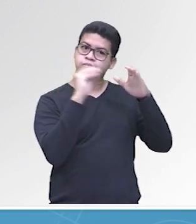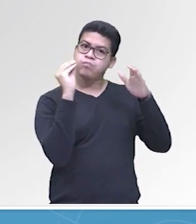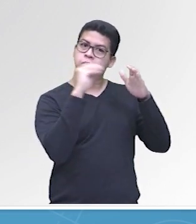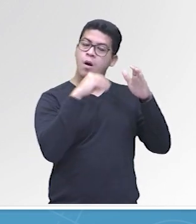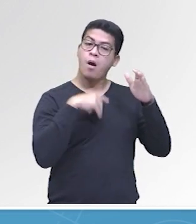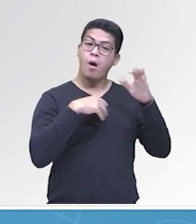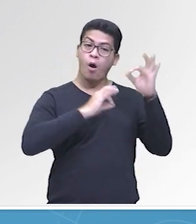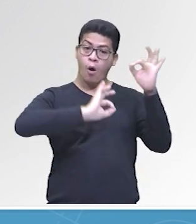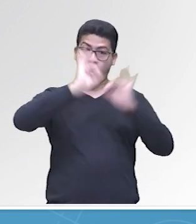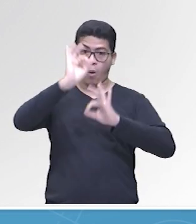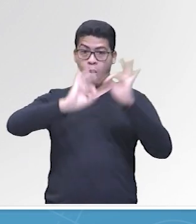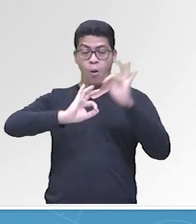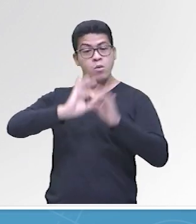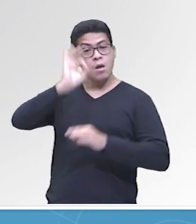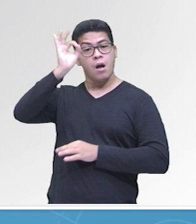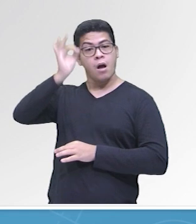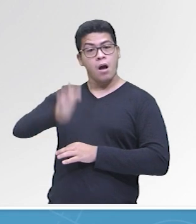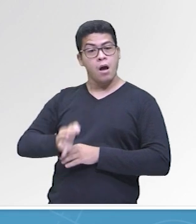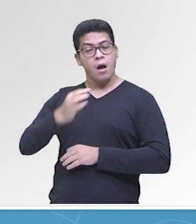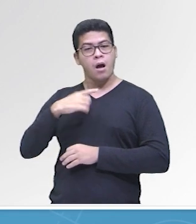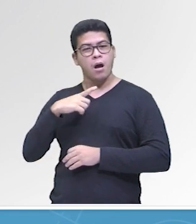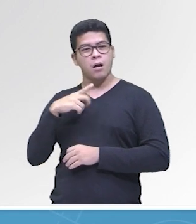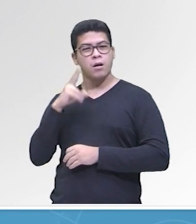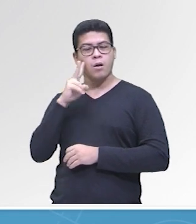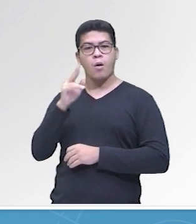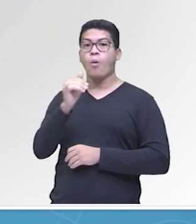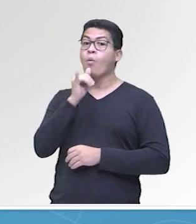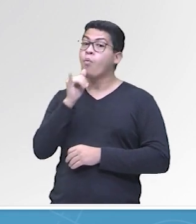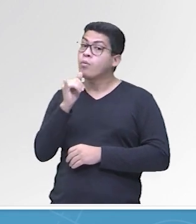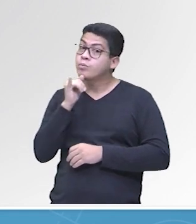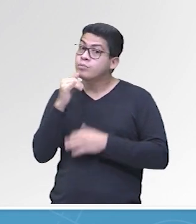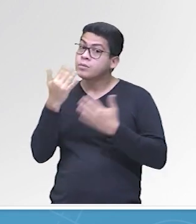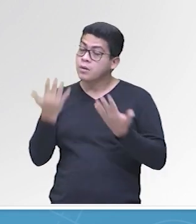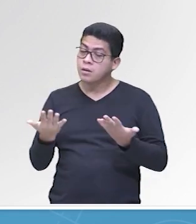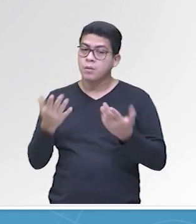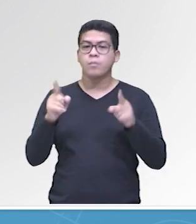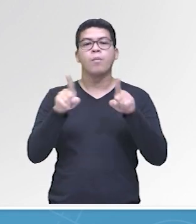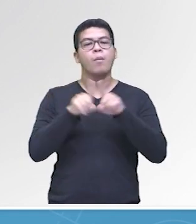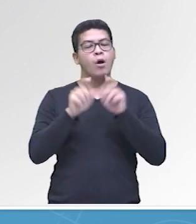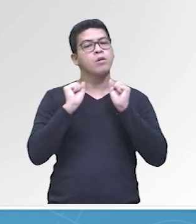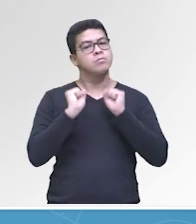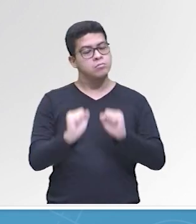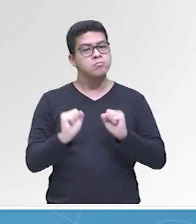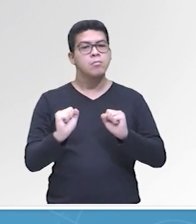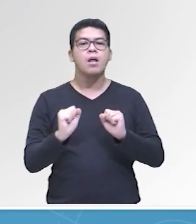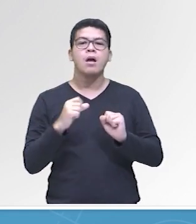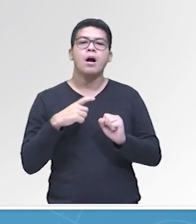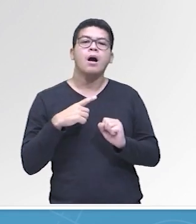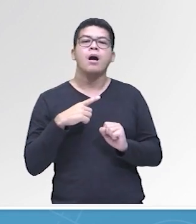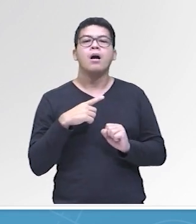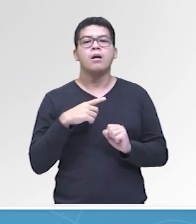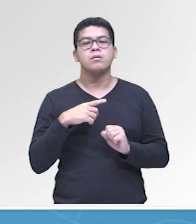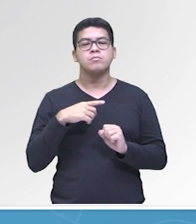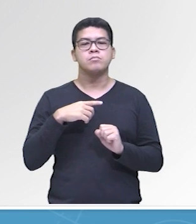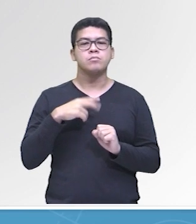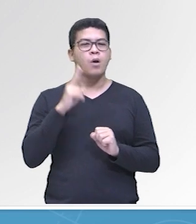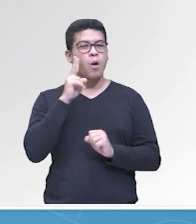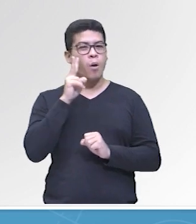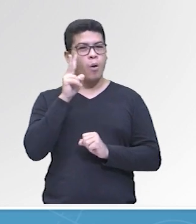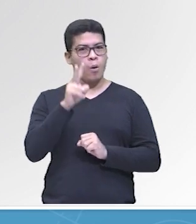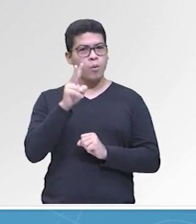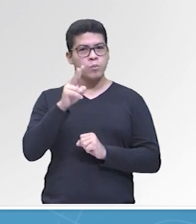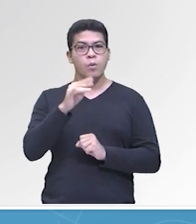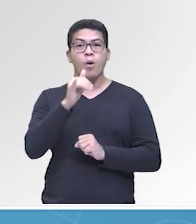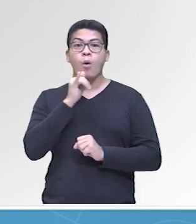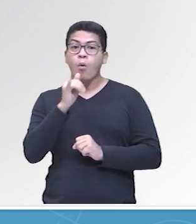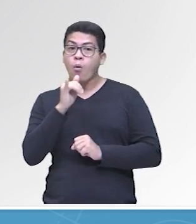organização correto ou um exemplo. Então, aonde tem o nível de organização escrito, você vai colocar o exemplo. Aonde tem o